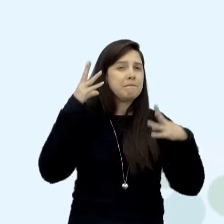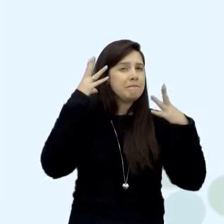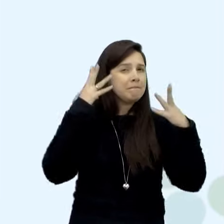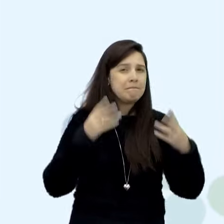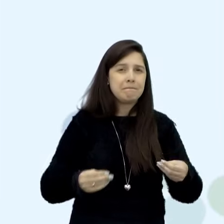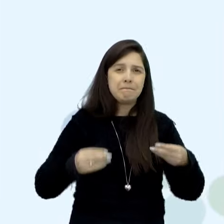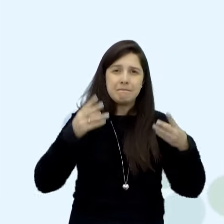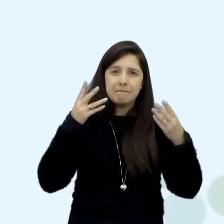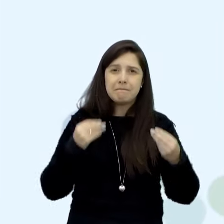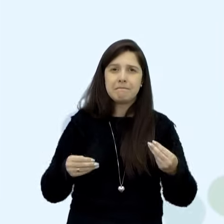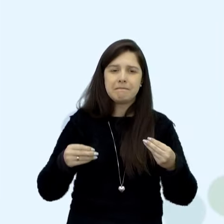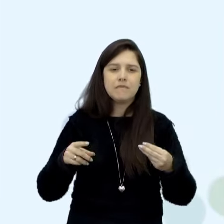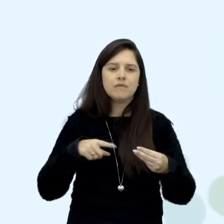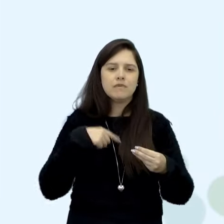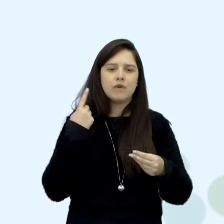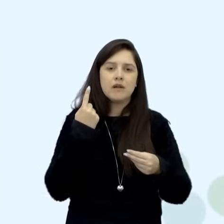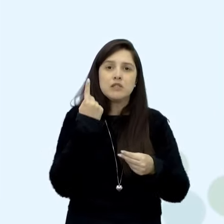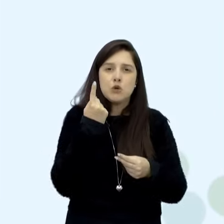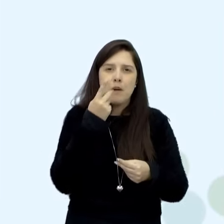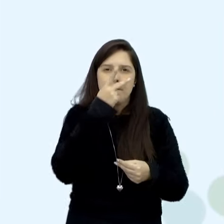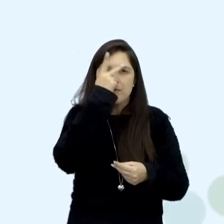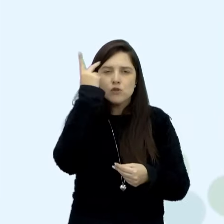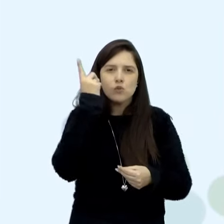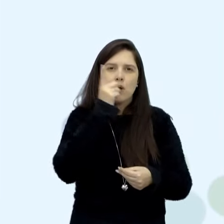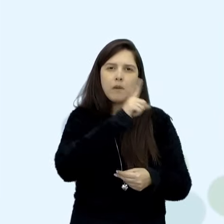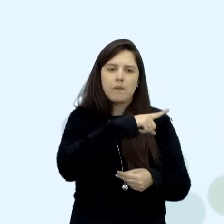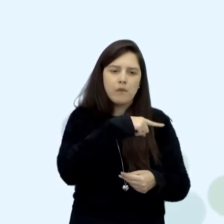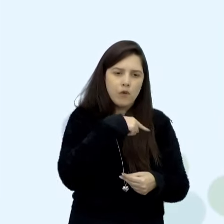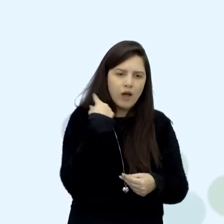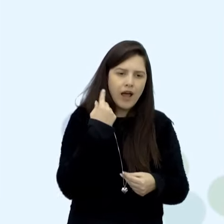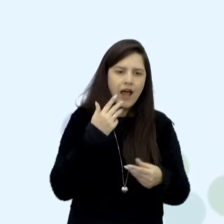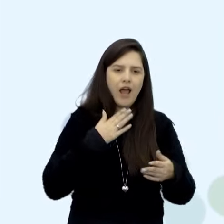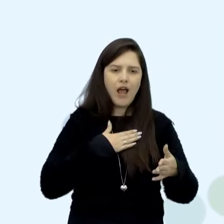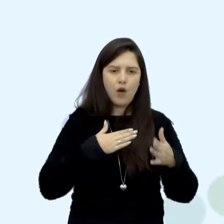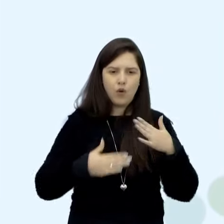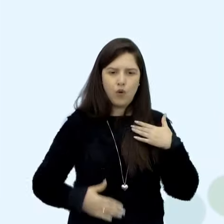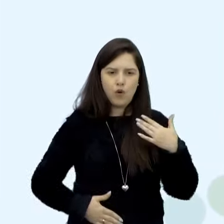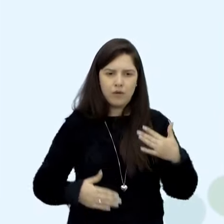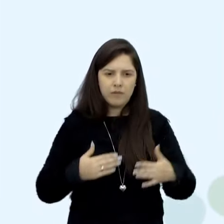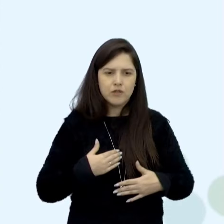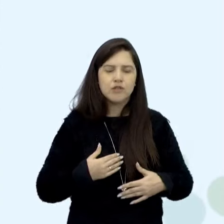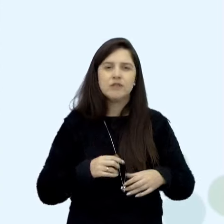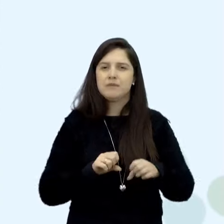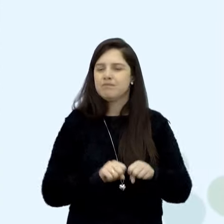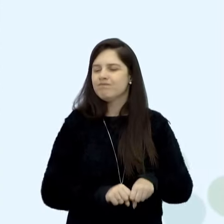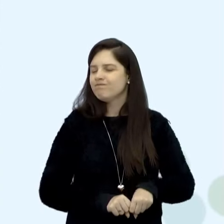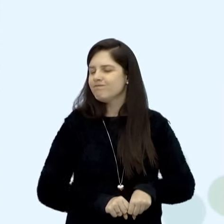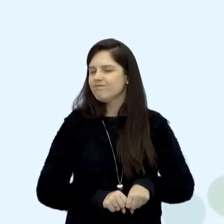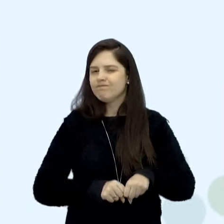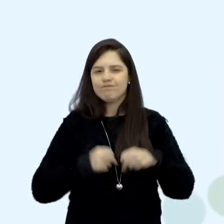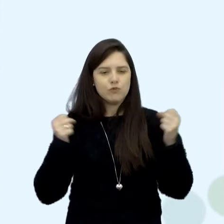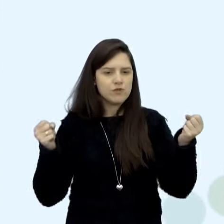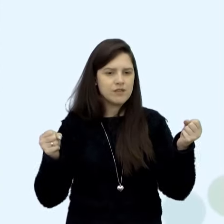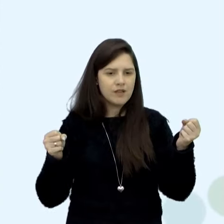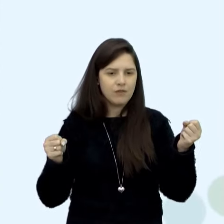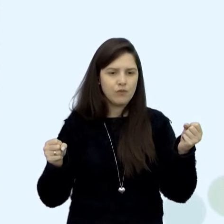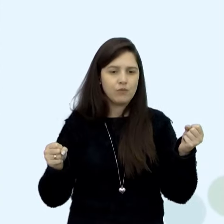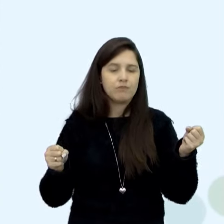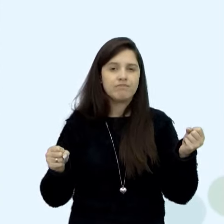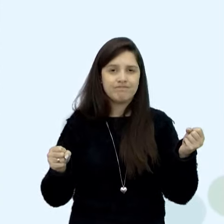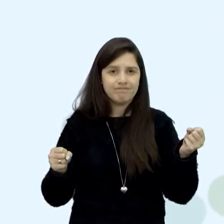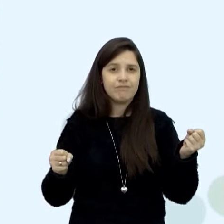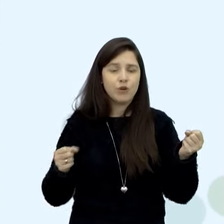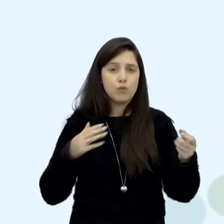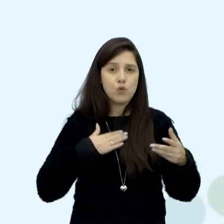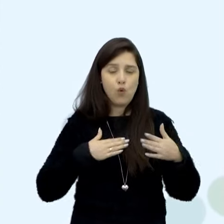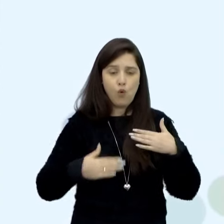por isso, se uma pessoa morre, a remoção do corpo torna-se praticamente impossível.